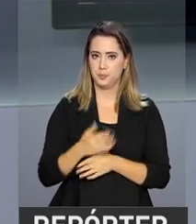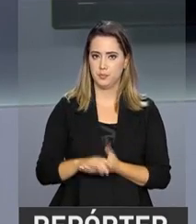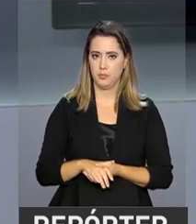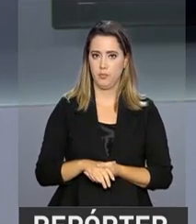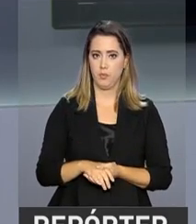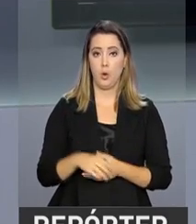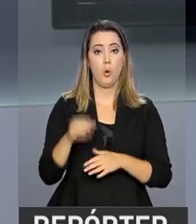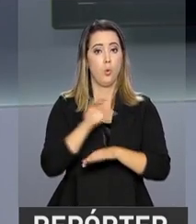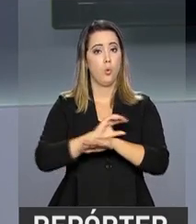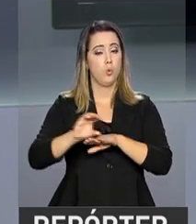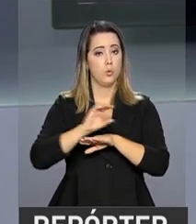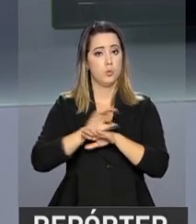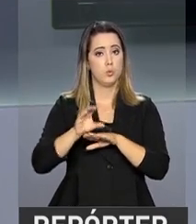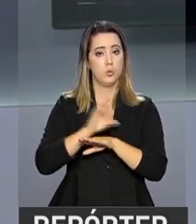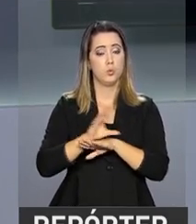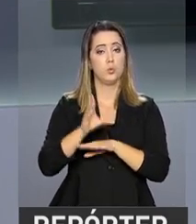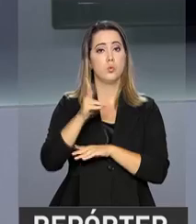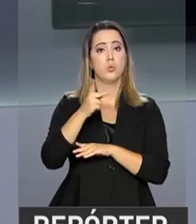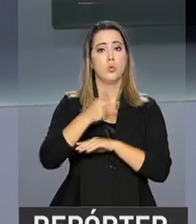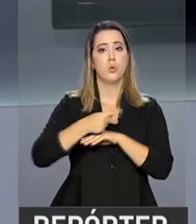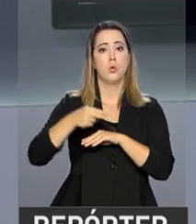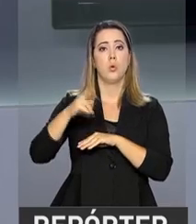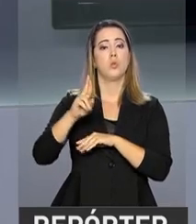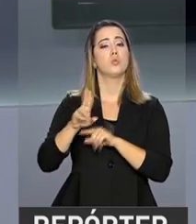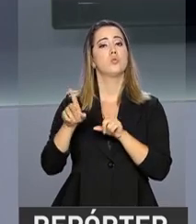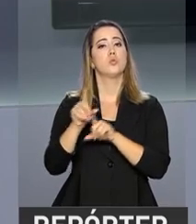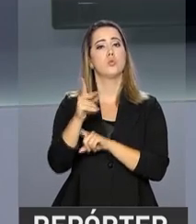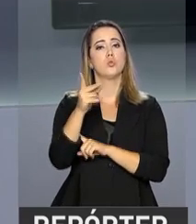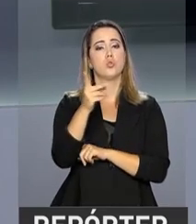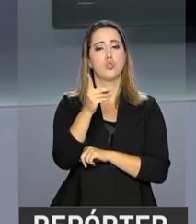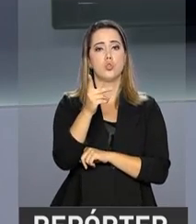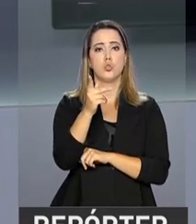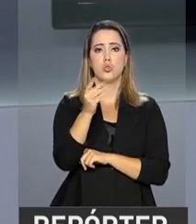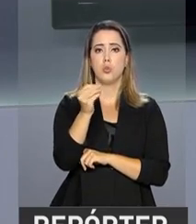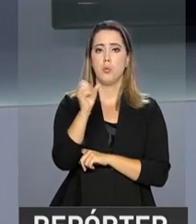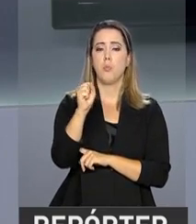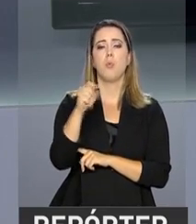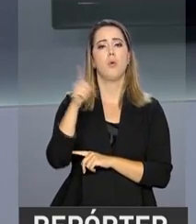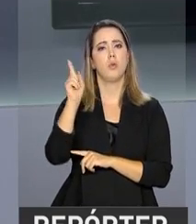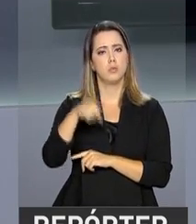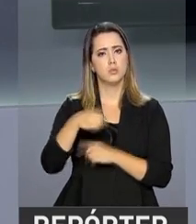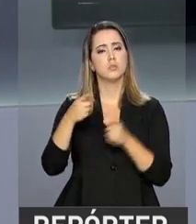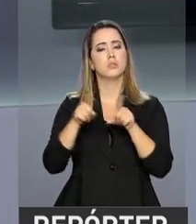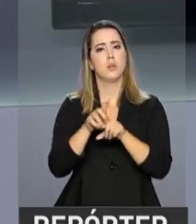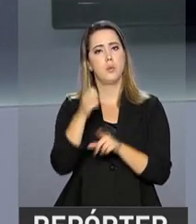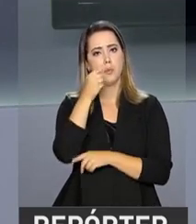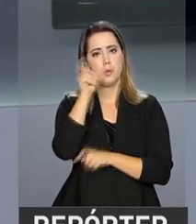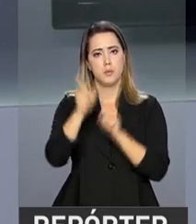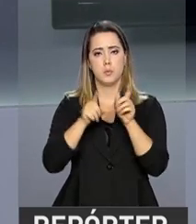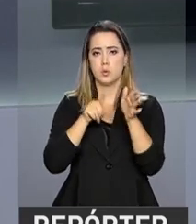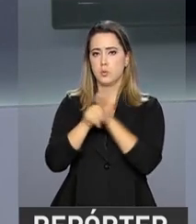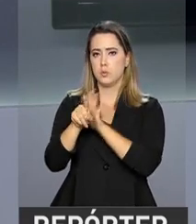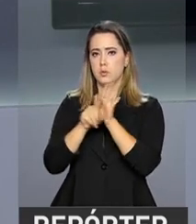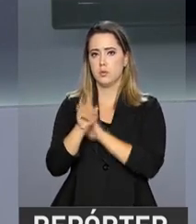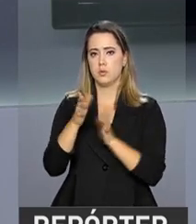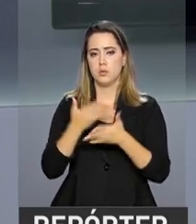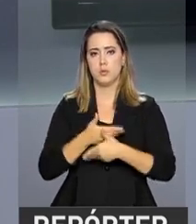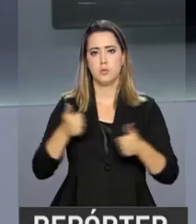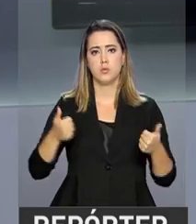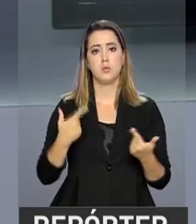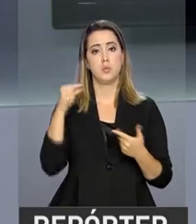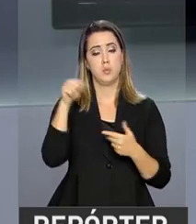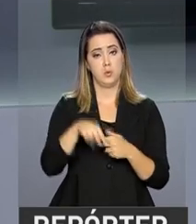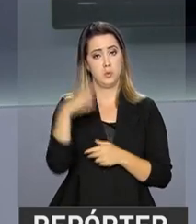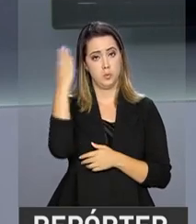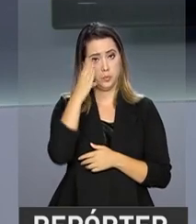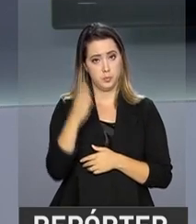fazer um curso de pós-graduação em outro país garante um diferencial na carreira dos pesquisadores e melhora a qualidade da produção científica